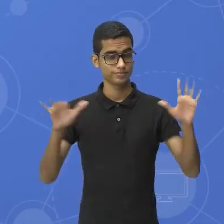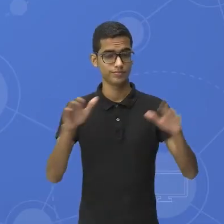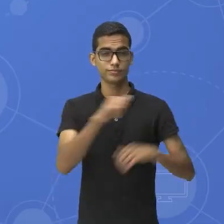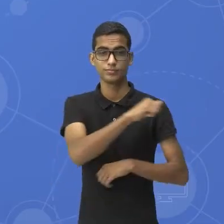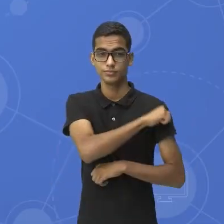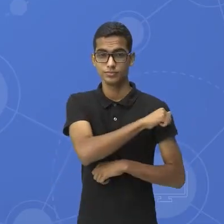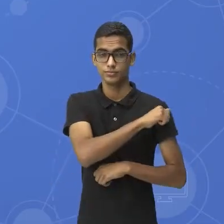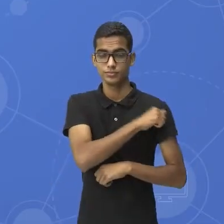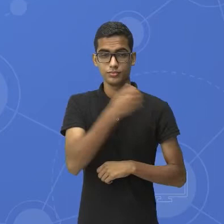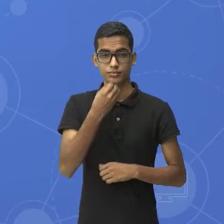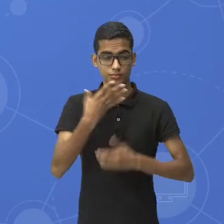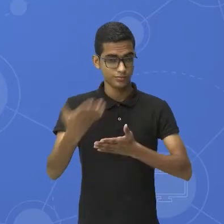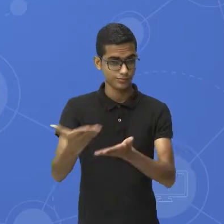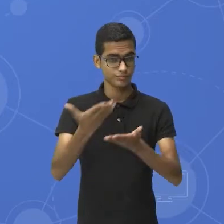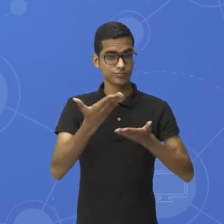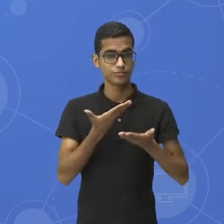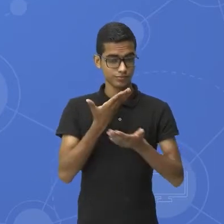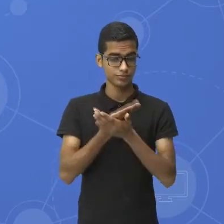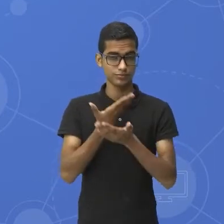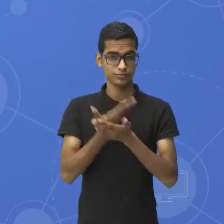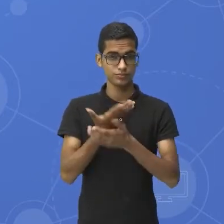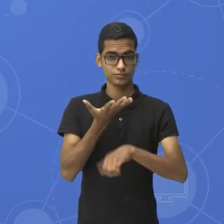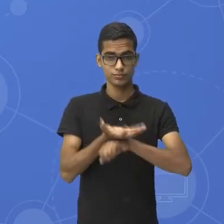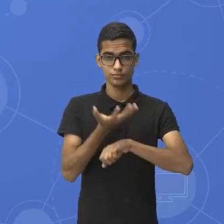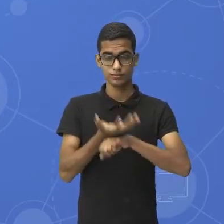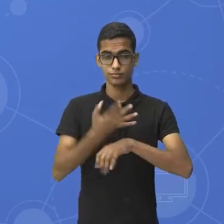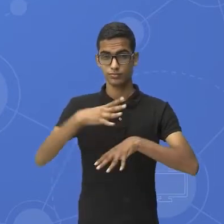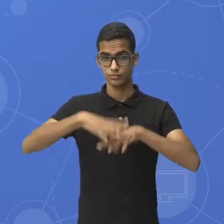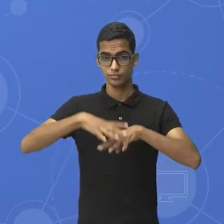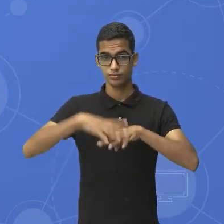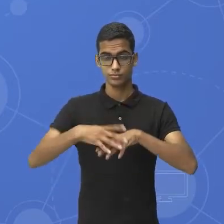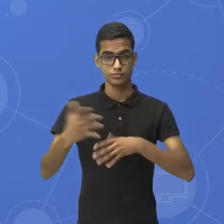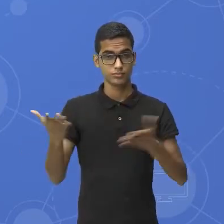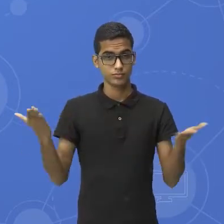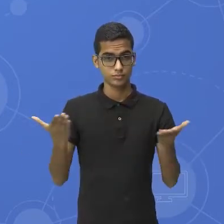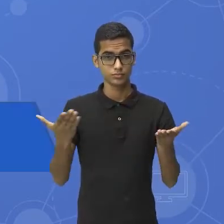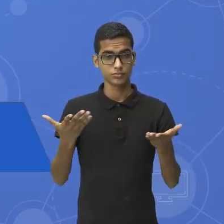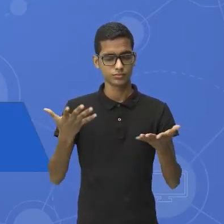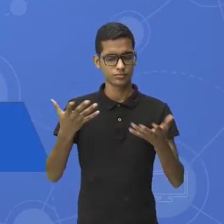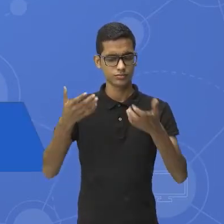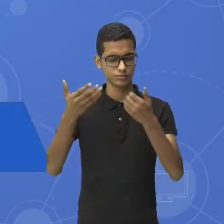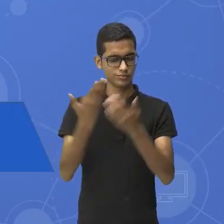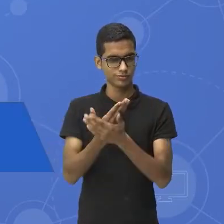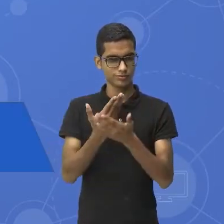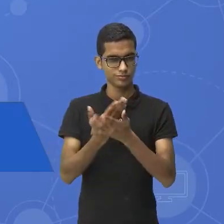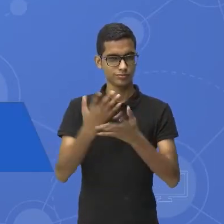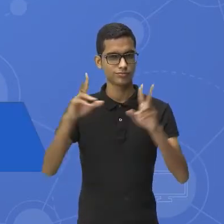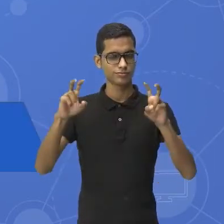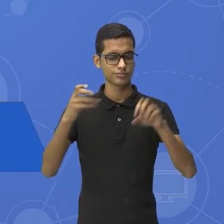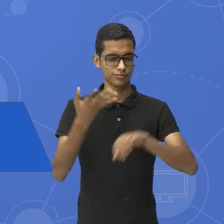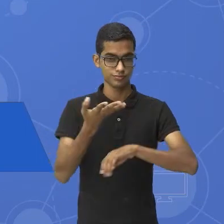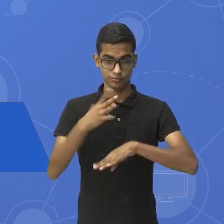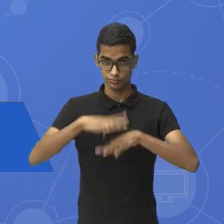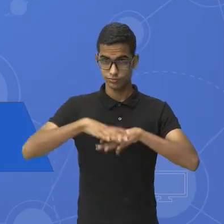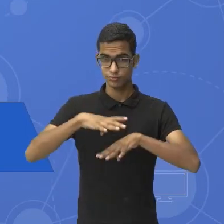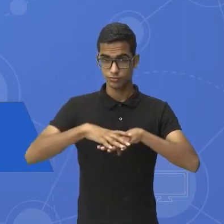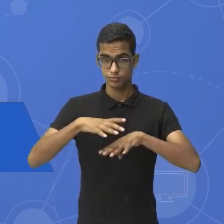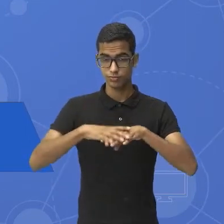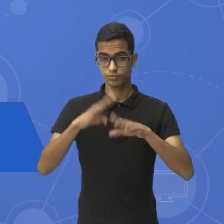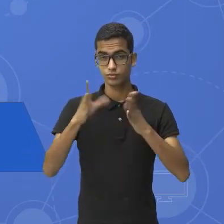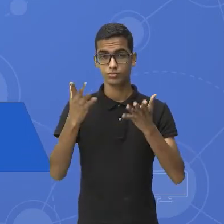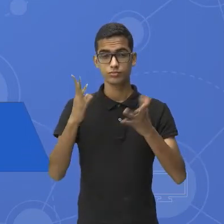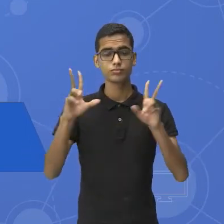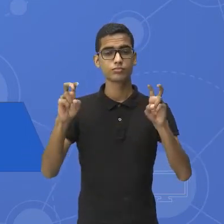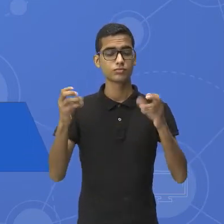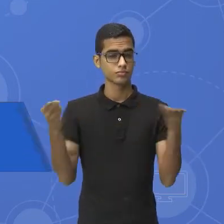Olá, alunos! Sejam bem-vindos à nossa aula de matemática. Agora vamos de matemática, né? Vamos ver o conteúdo da